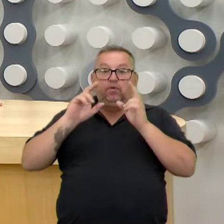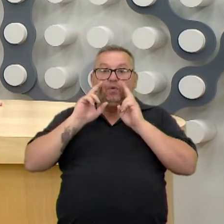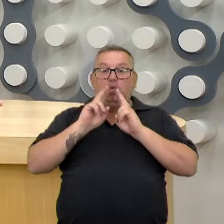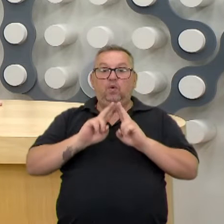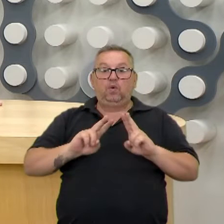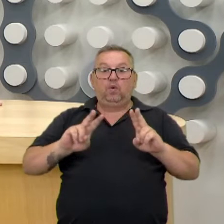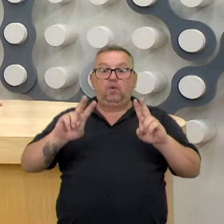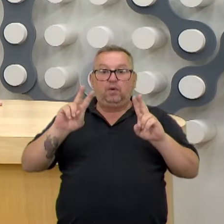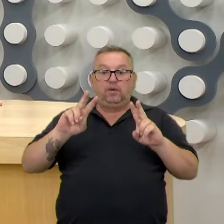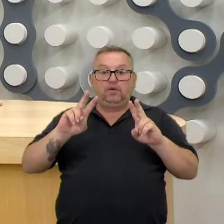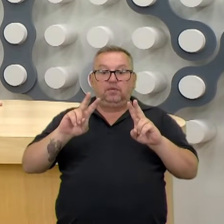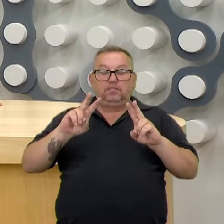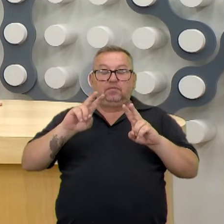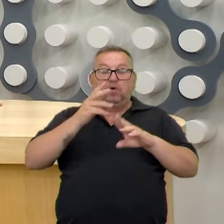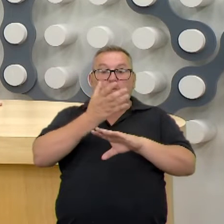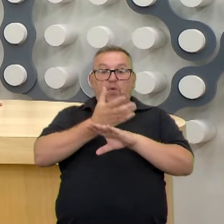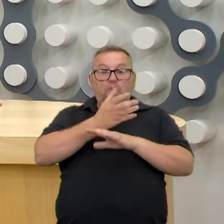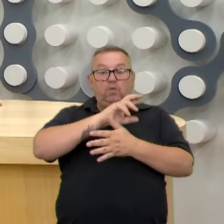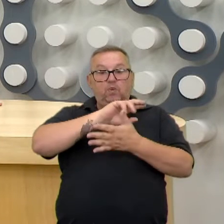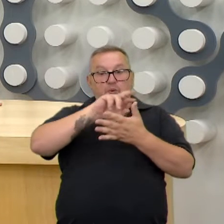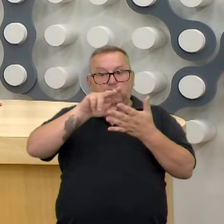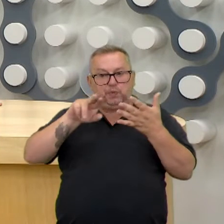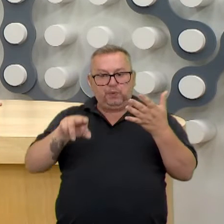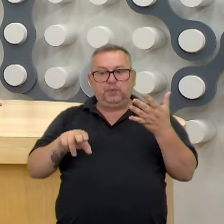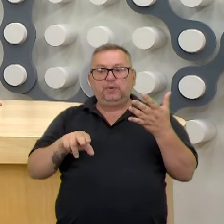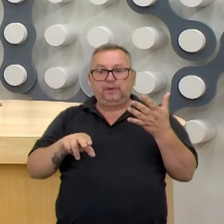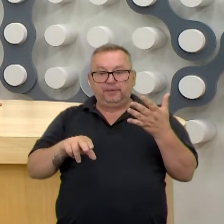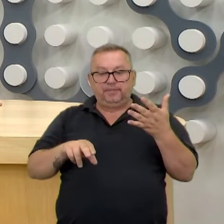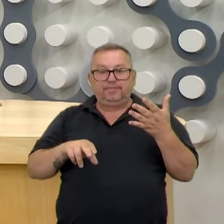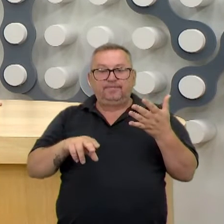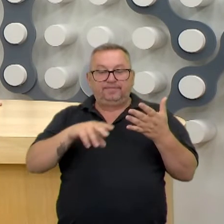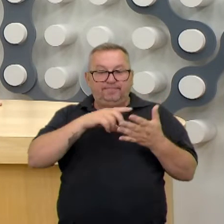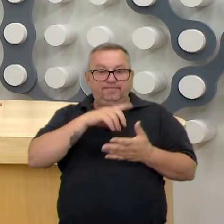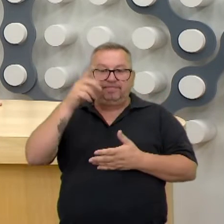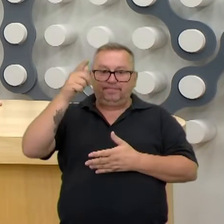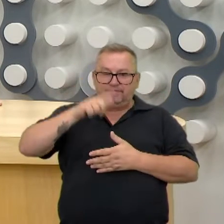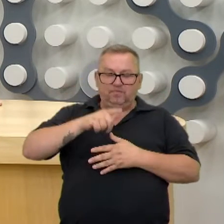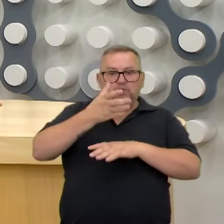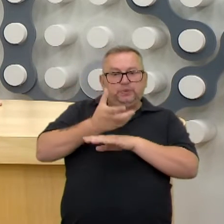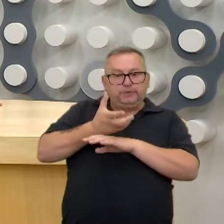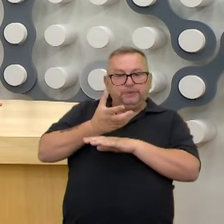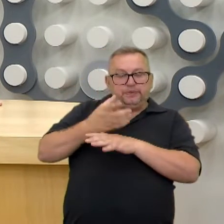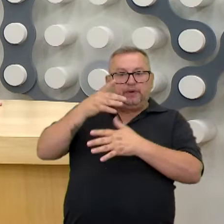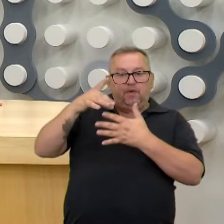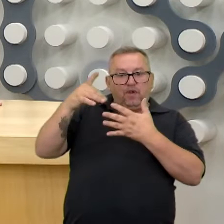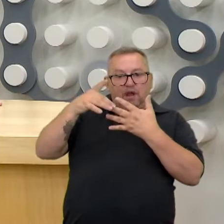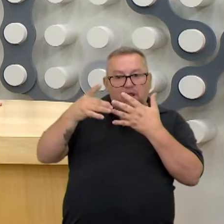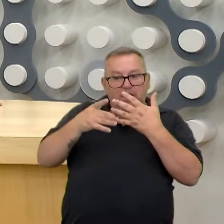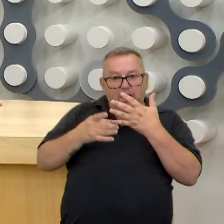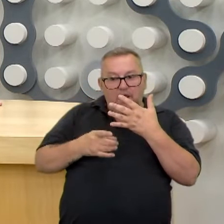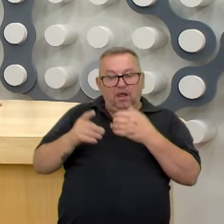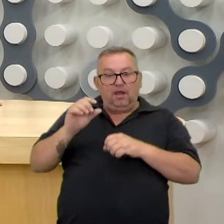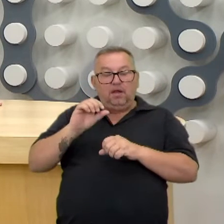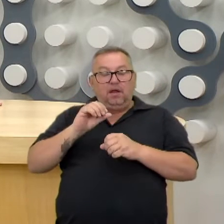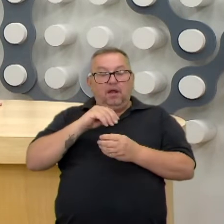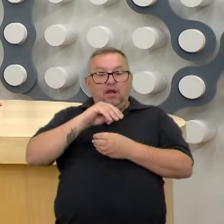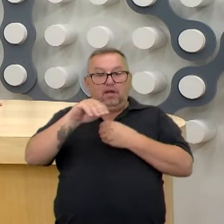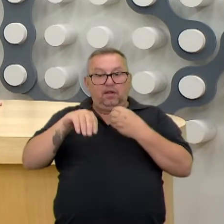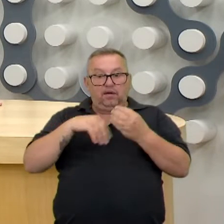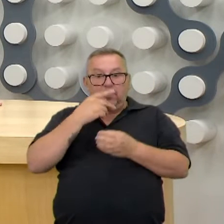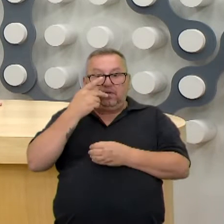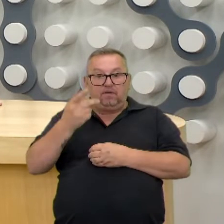perspectiva interdisciplinar, o que é importante, né? Porque você tem outras disciplinas envolvendo aí. Você pode falar